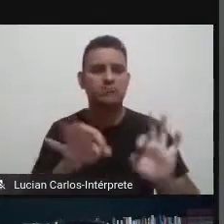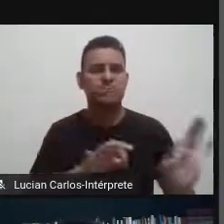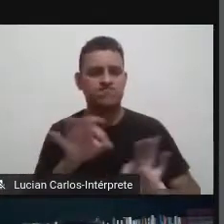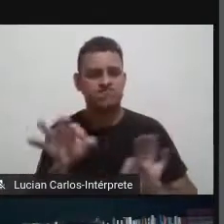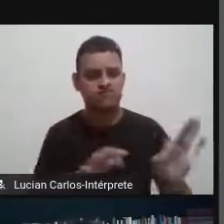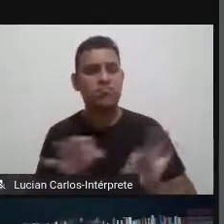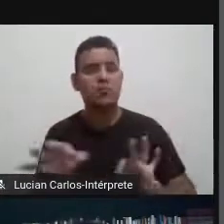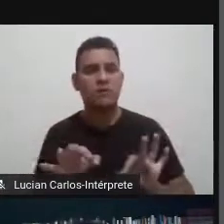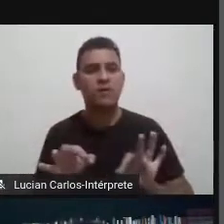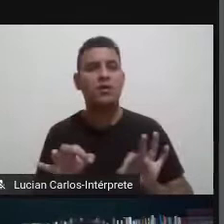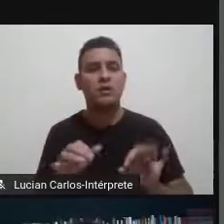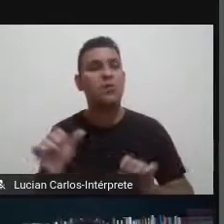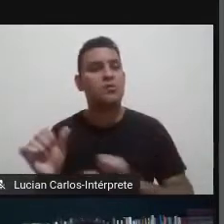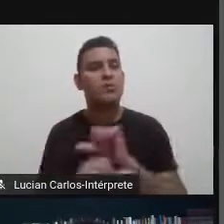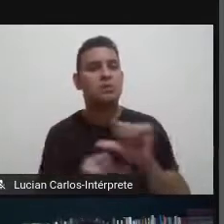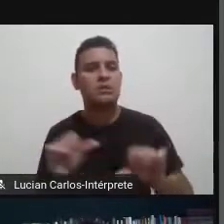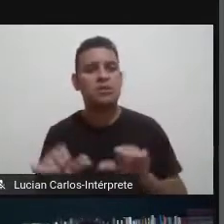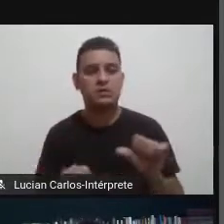um realinhamento